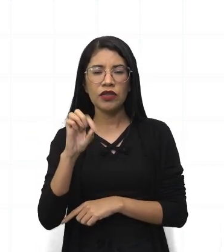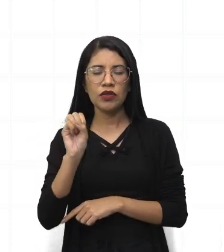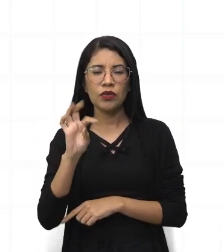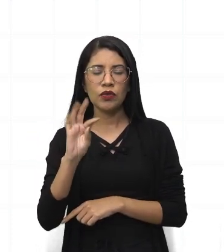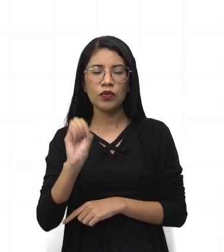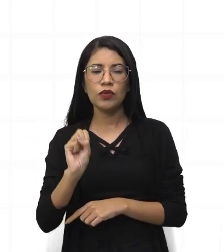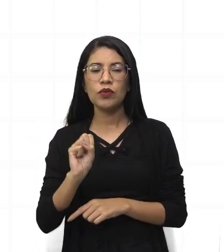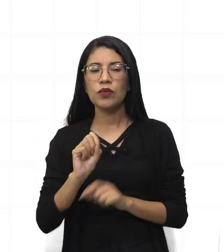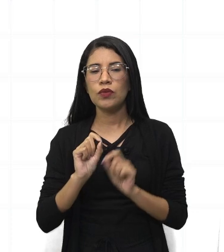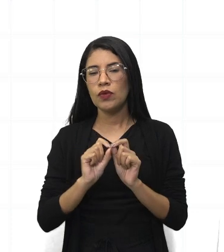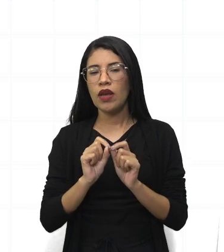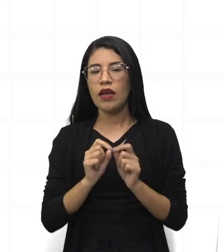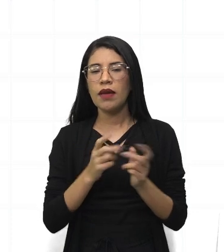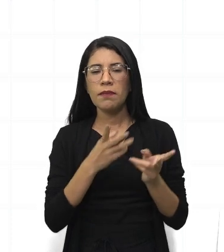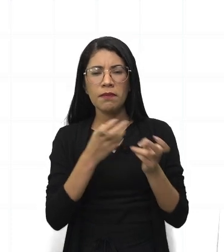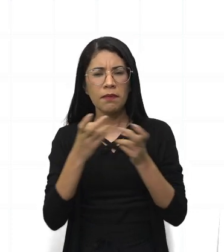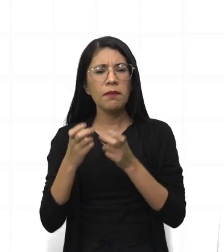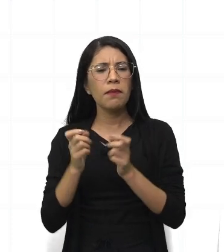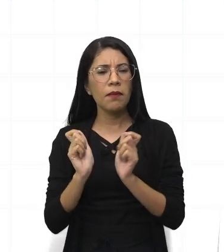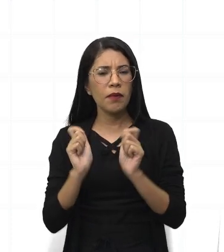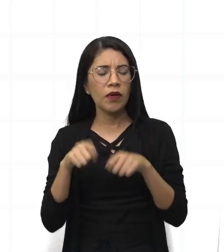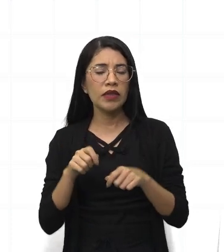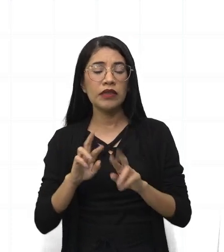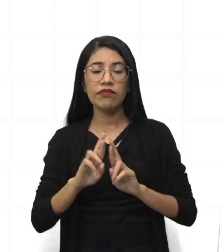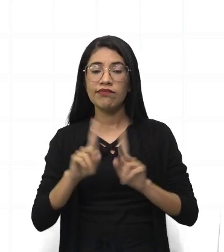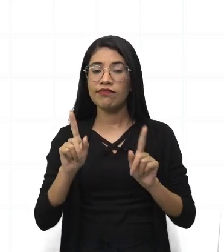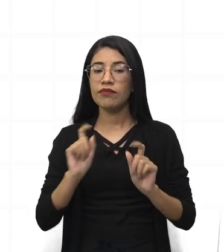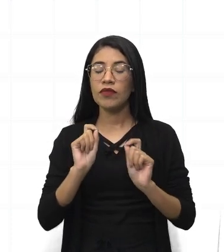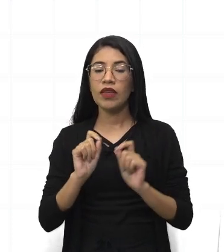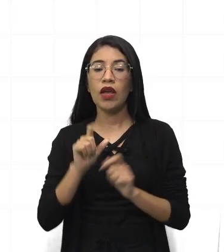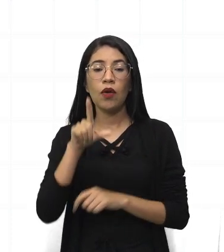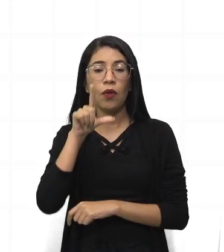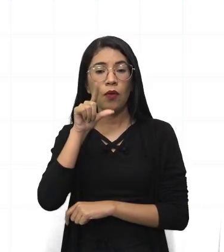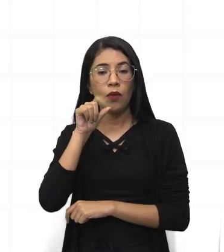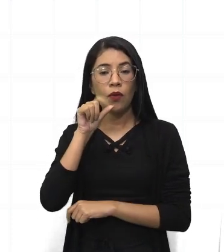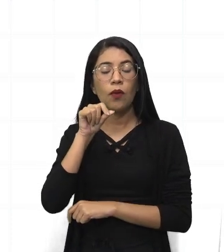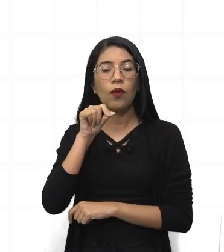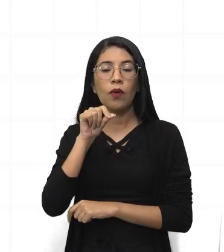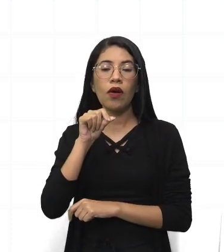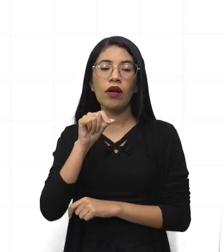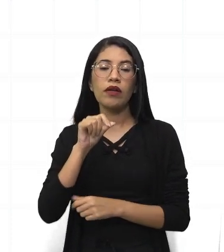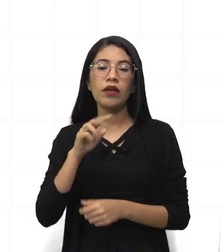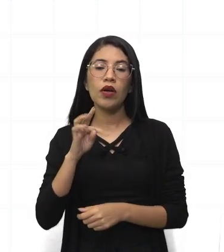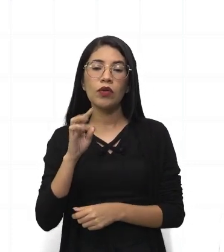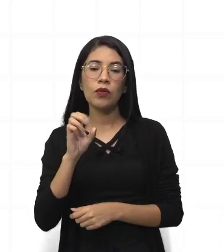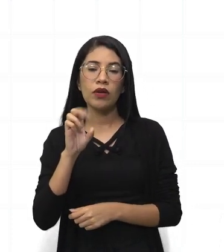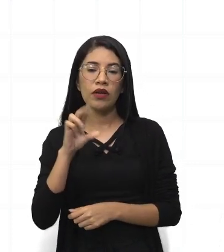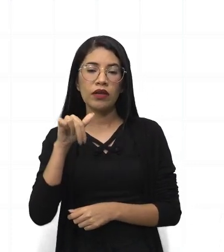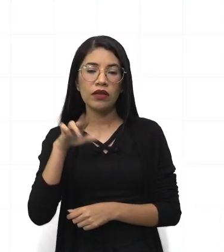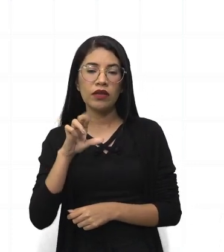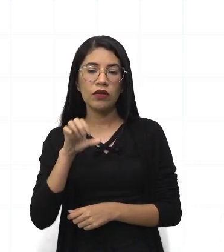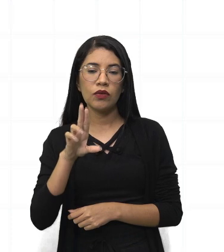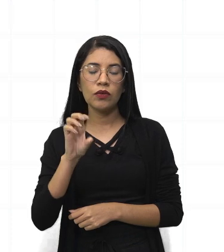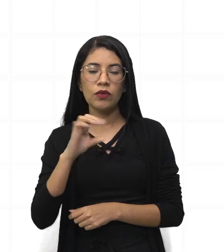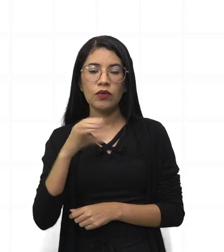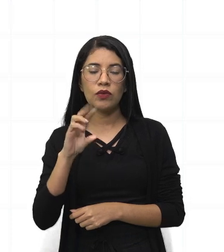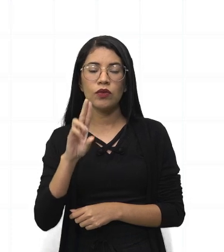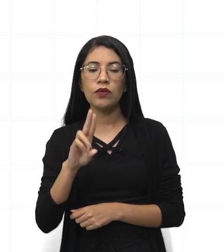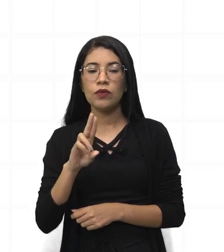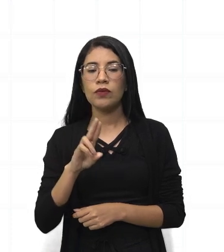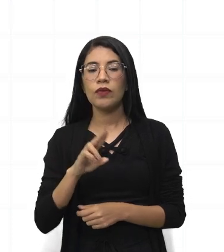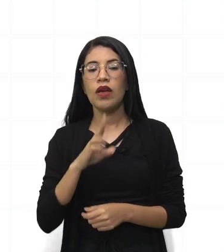passa desapercebido. Ao contrário, o tucano toco ou o tucanaçu, como é